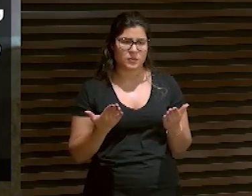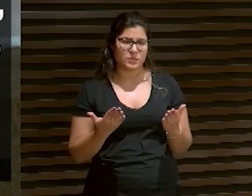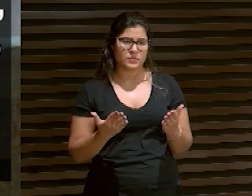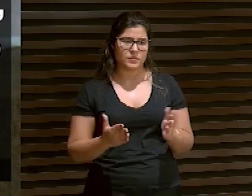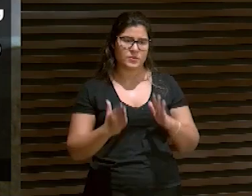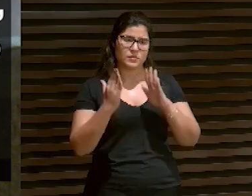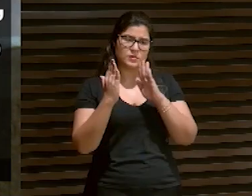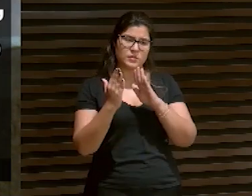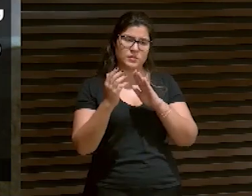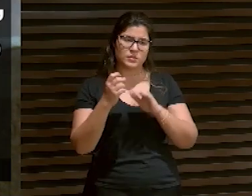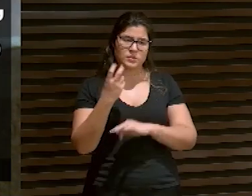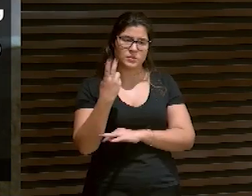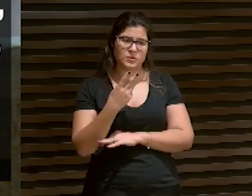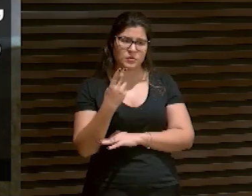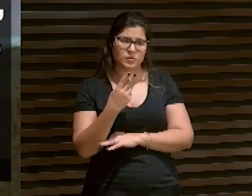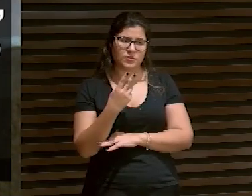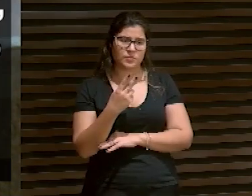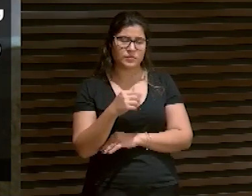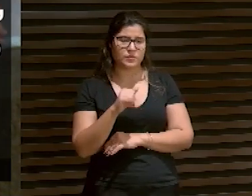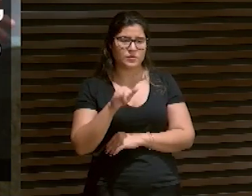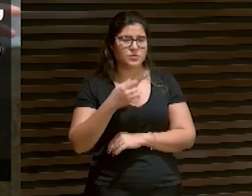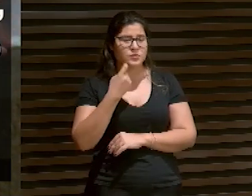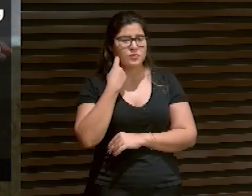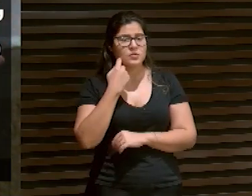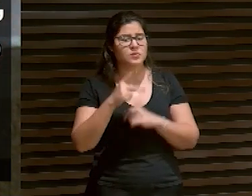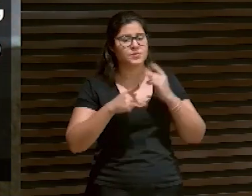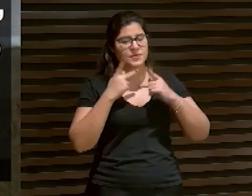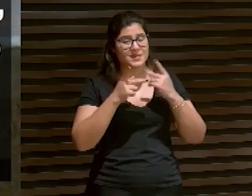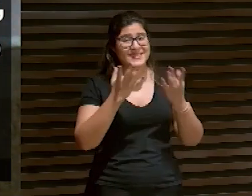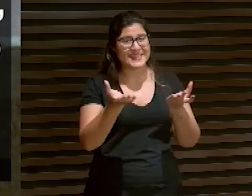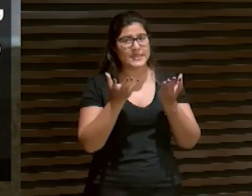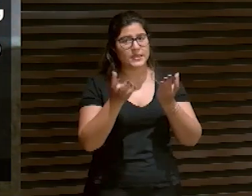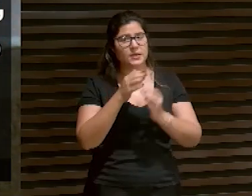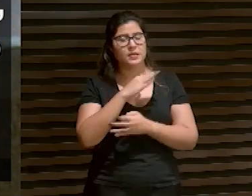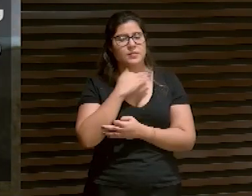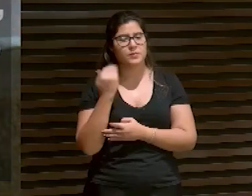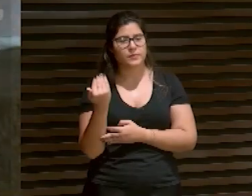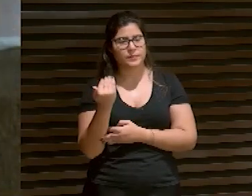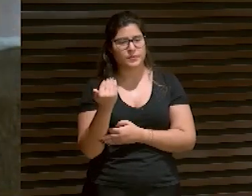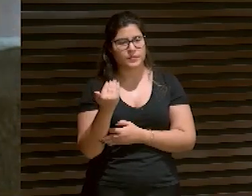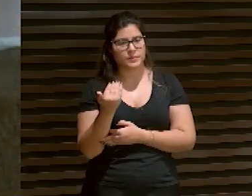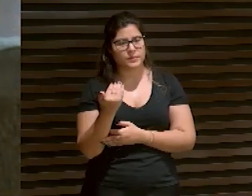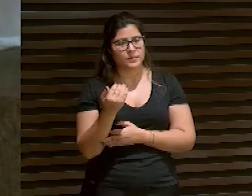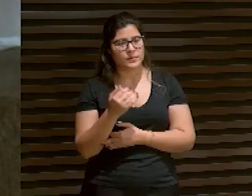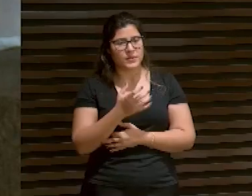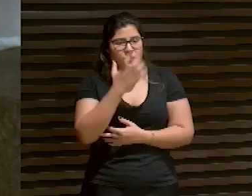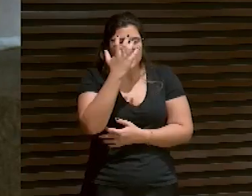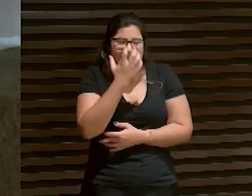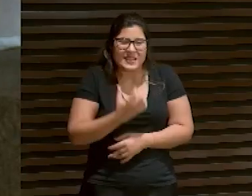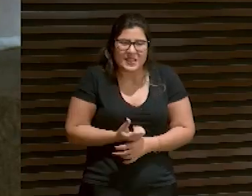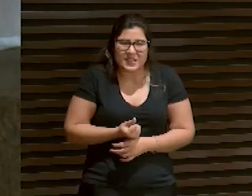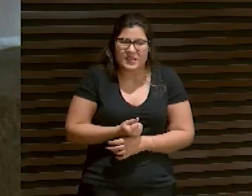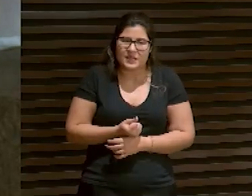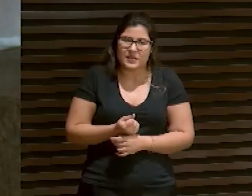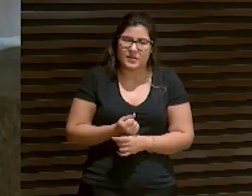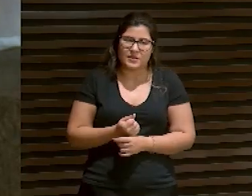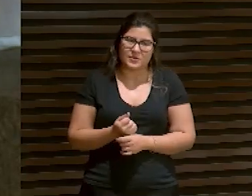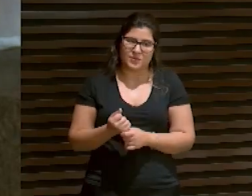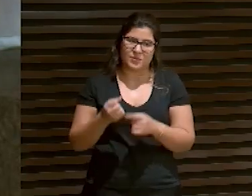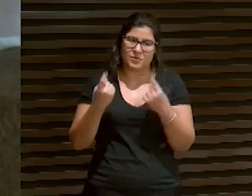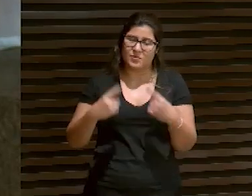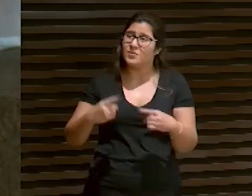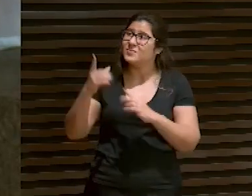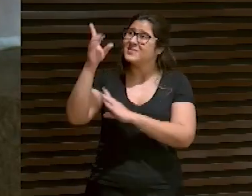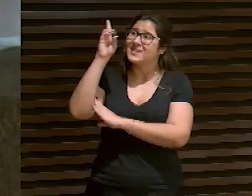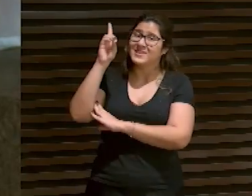segunda vez, Jonas faz a declaração de que ele quer morrer. Ele está tão irado para com Deus e para com aquela situação que ele